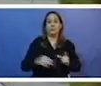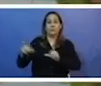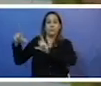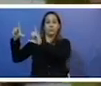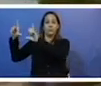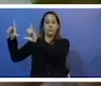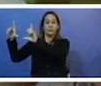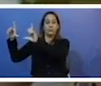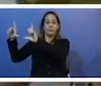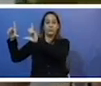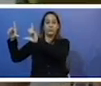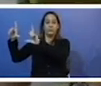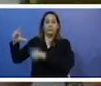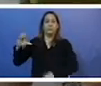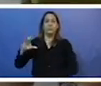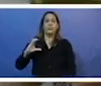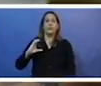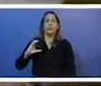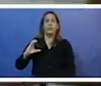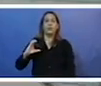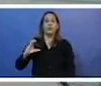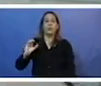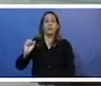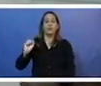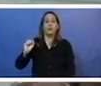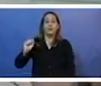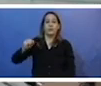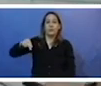ditada, cana.